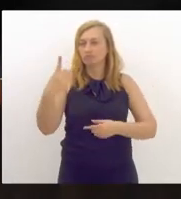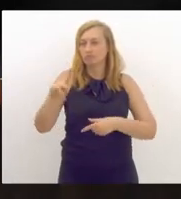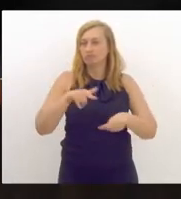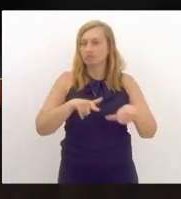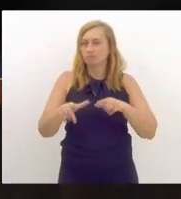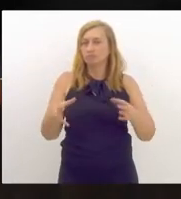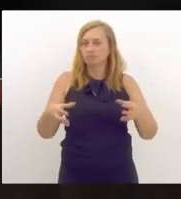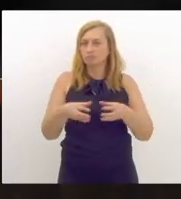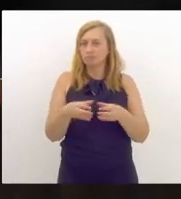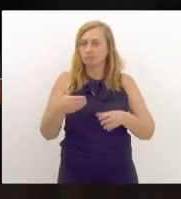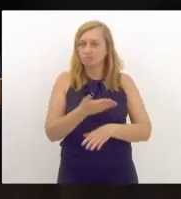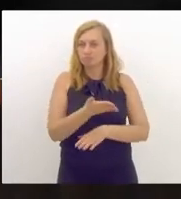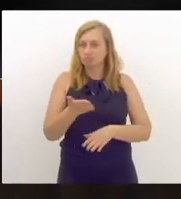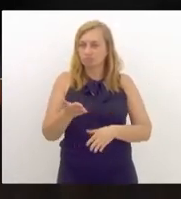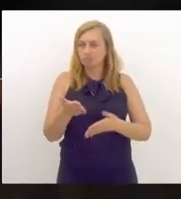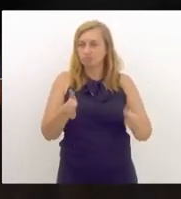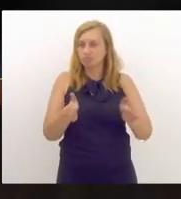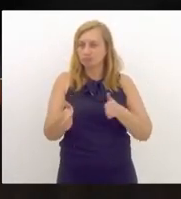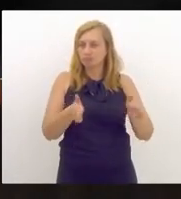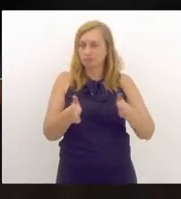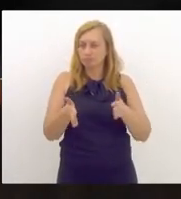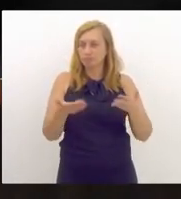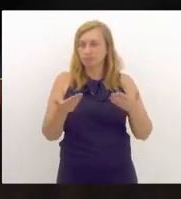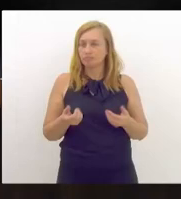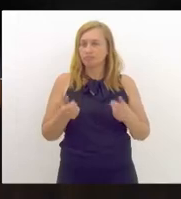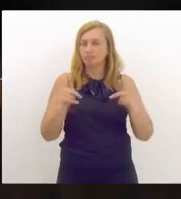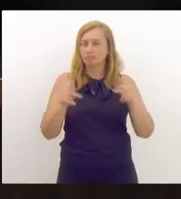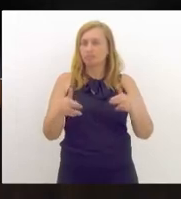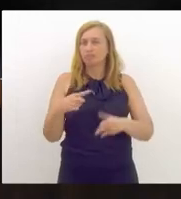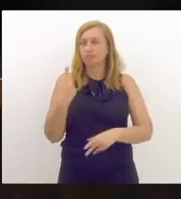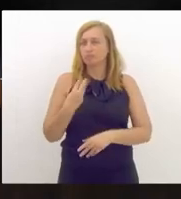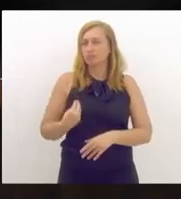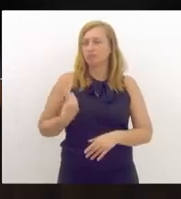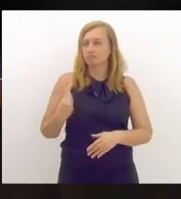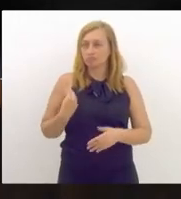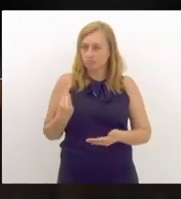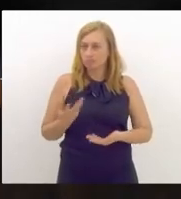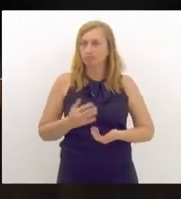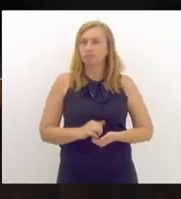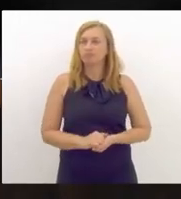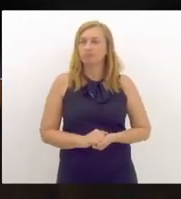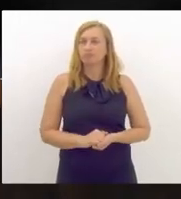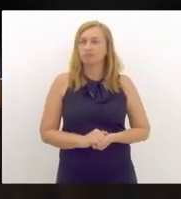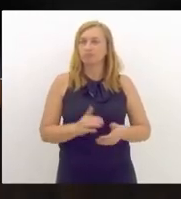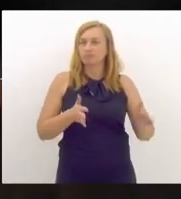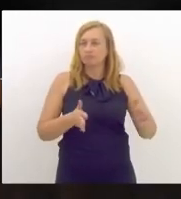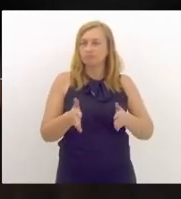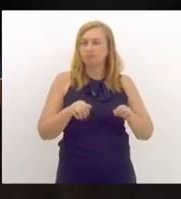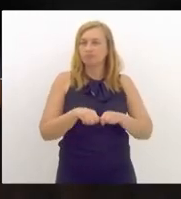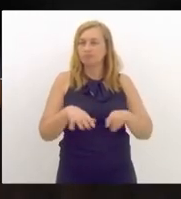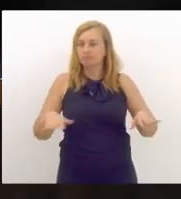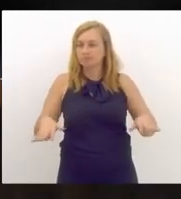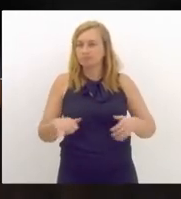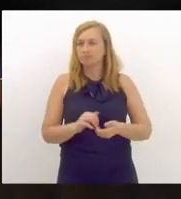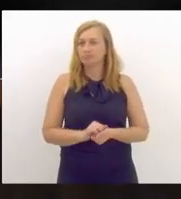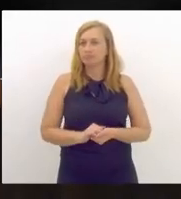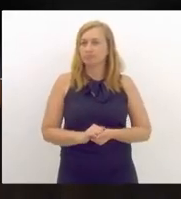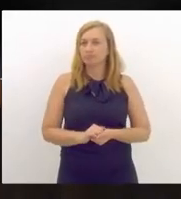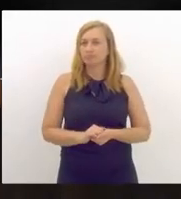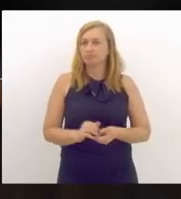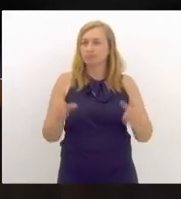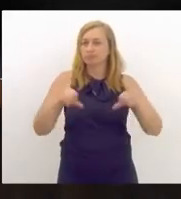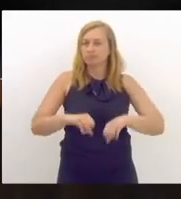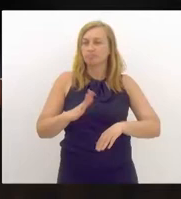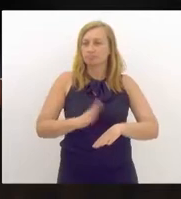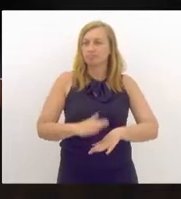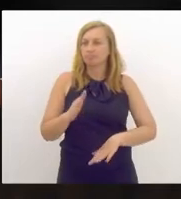numa comissão como essa num período como esse onde a gente atravessou e atravessa ainda esse período pandêmico que se agravou ainda